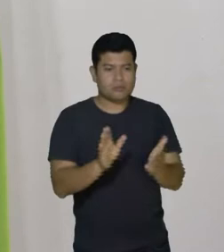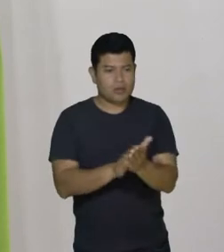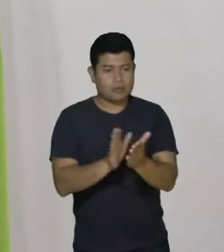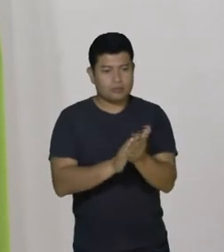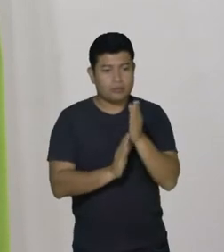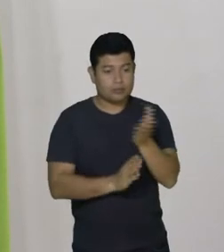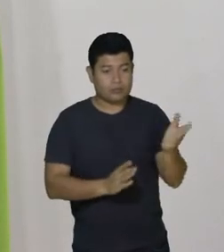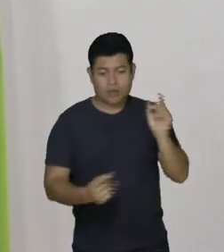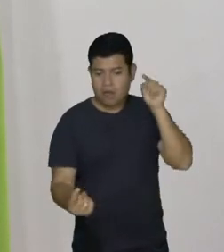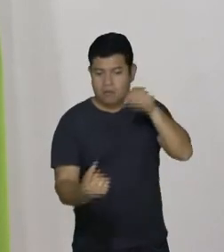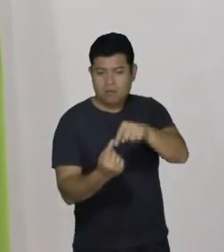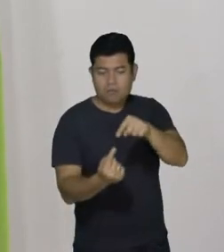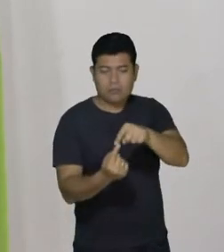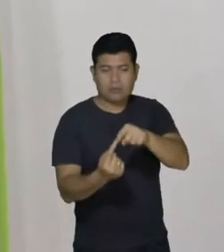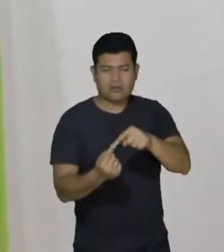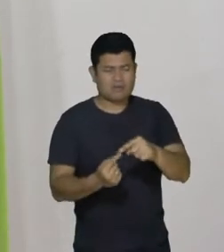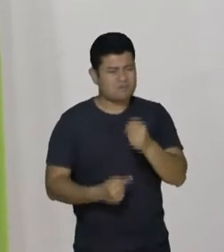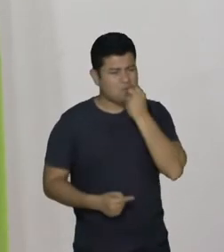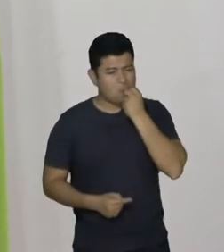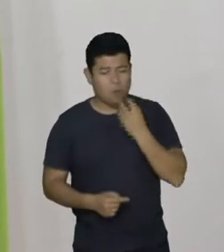missão maravilhosa que o...